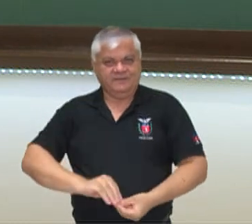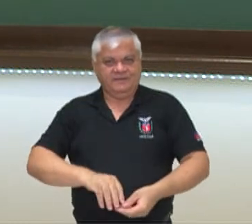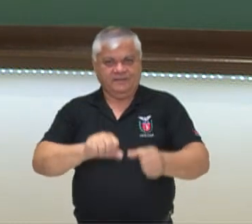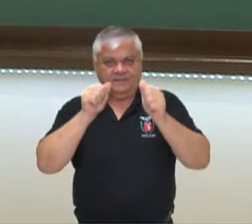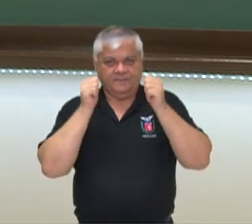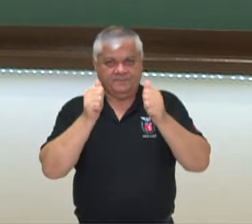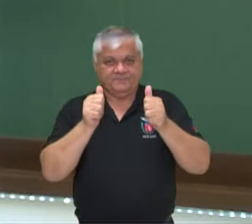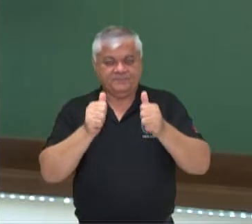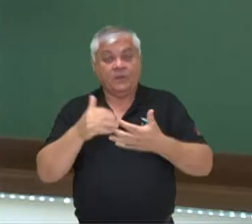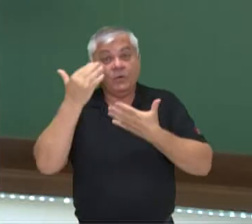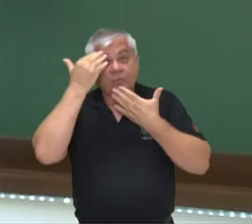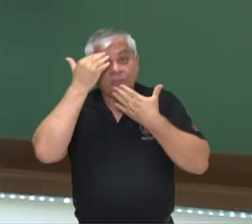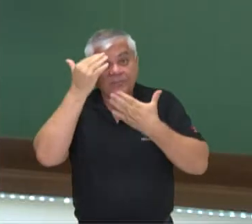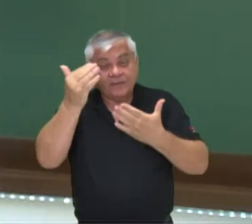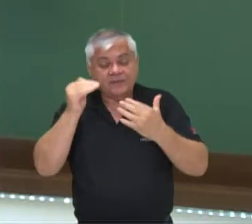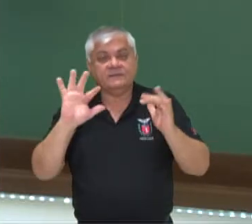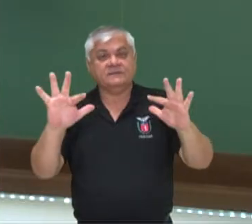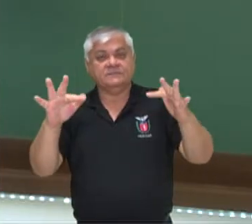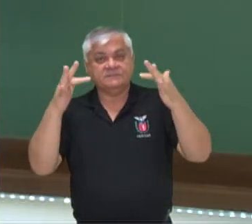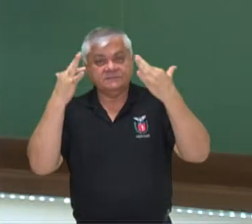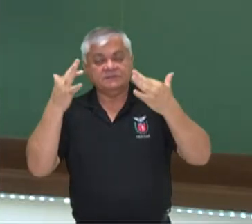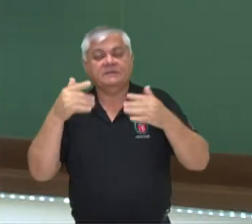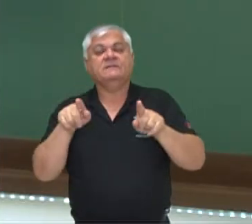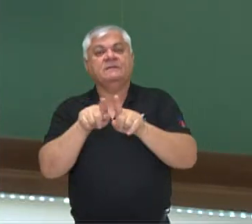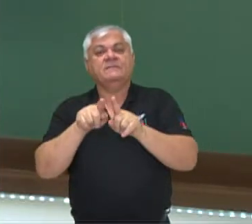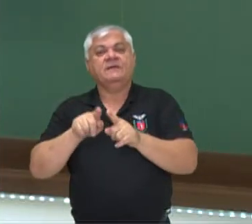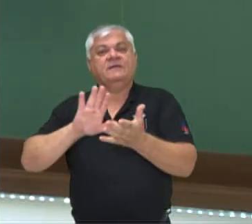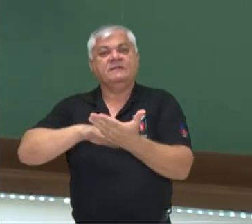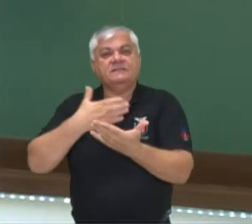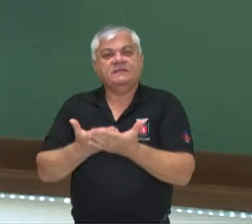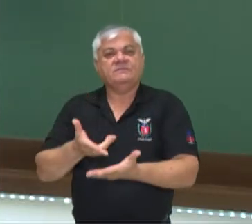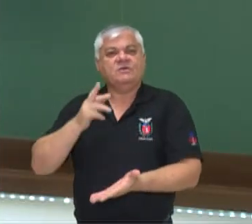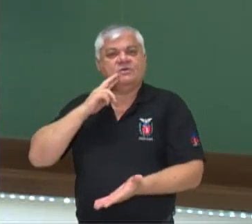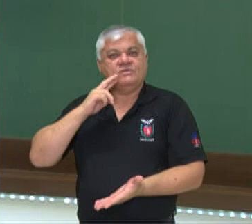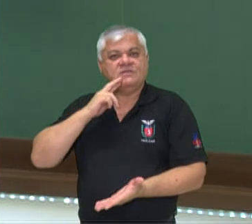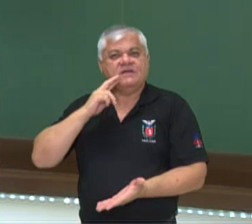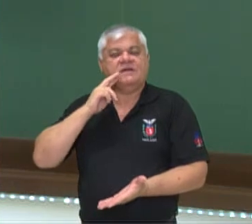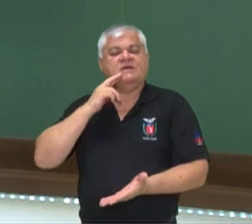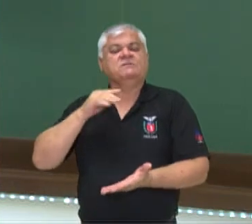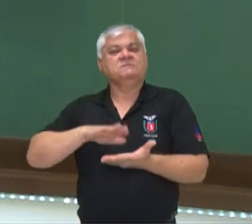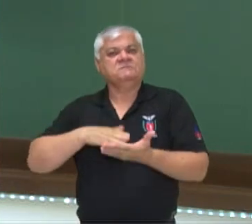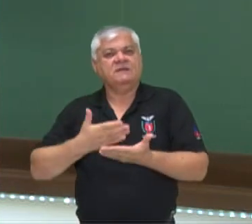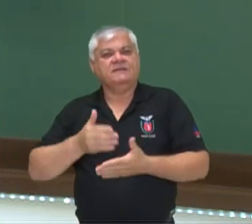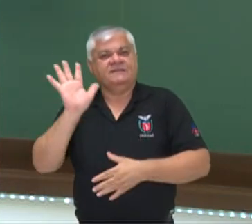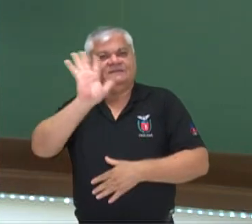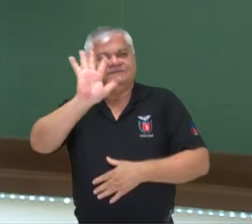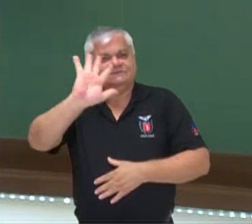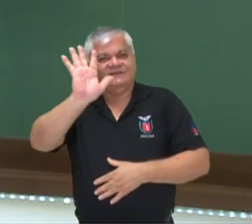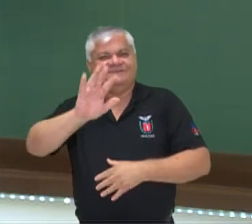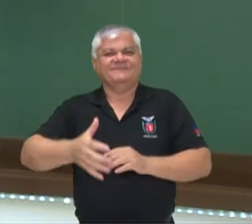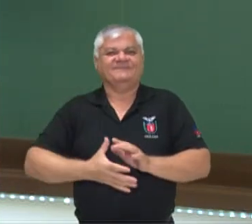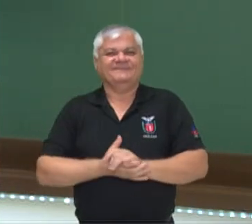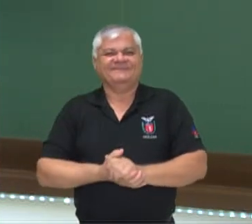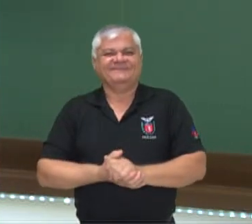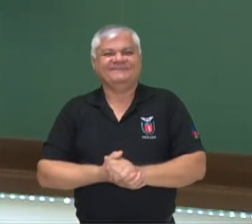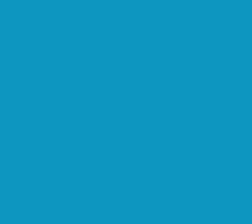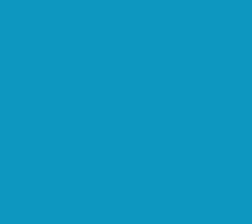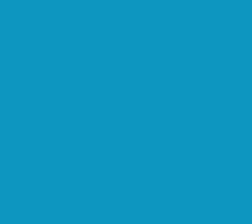beleza? Agradeço a presença de vocês, agradeço o Ronaldo, nosso intérprete, que ficou aqui com a gente. Até a próxima, pessoal!